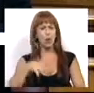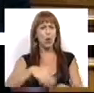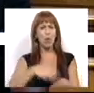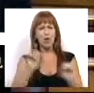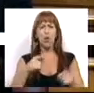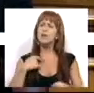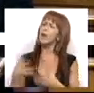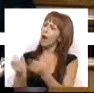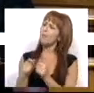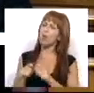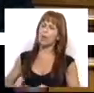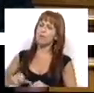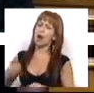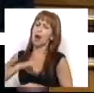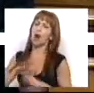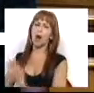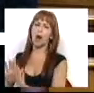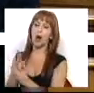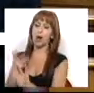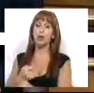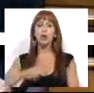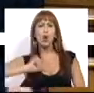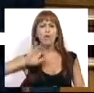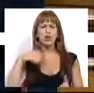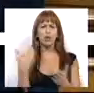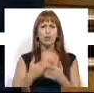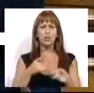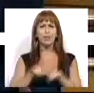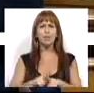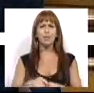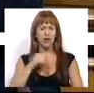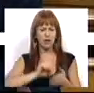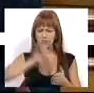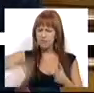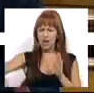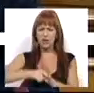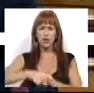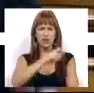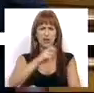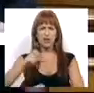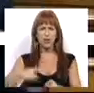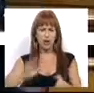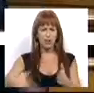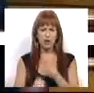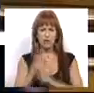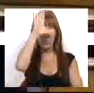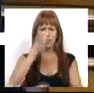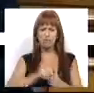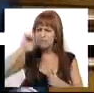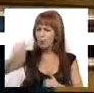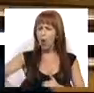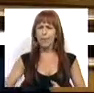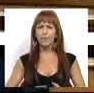e continua a poupar os rendimentos do capital. E por isso os Verdes propõem a eliminação deste artigo 33 da proposta do Governo.